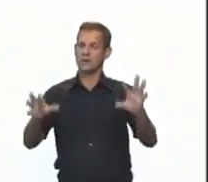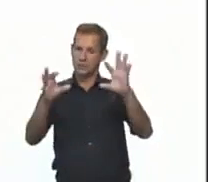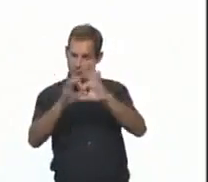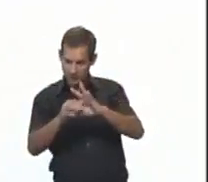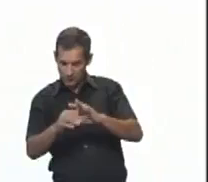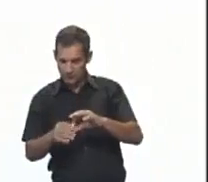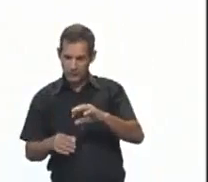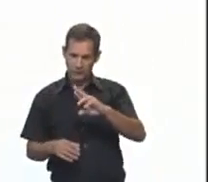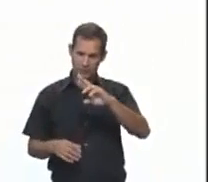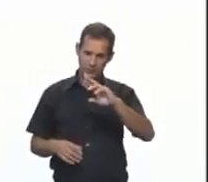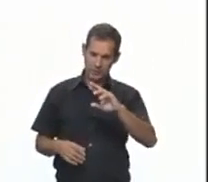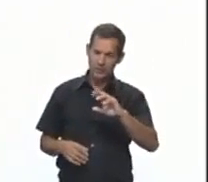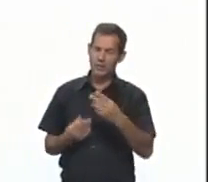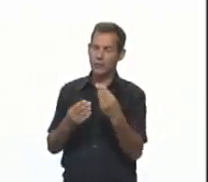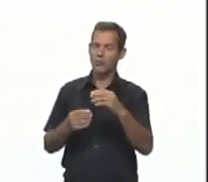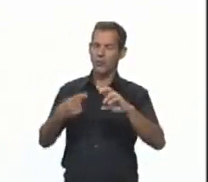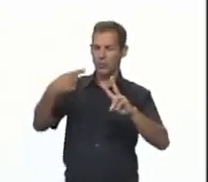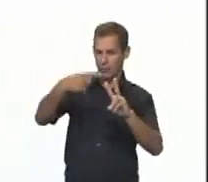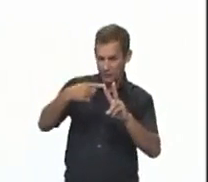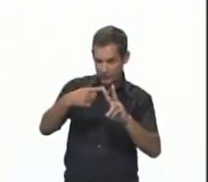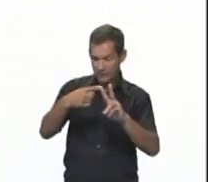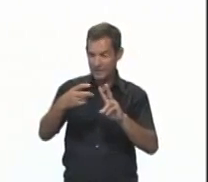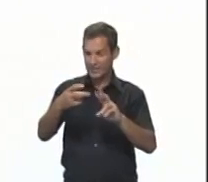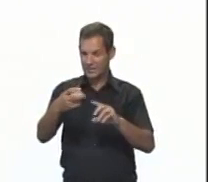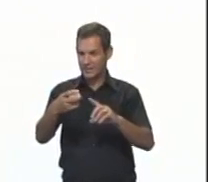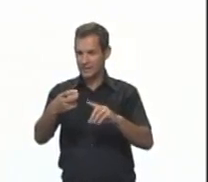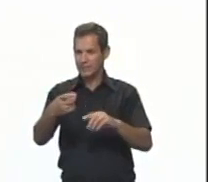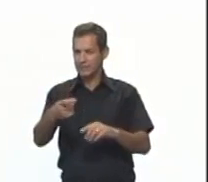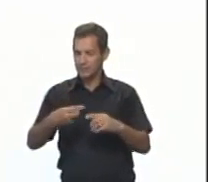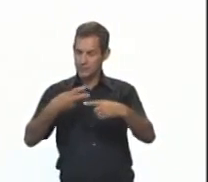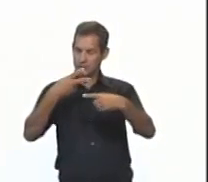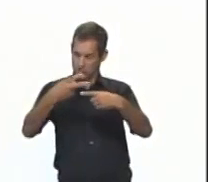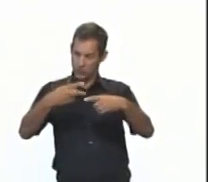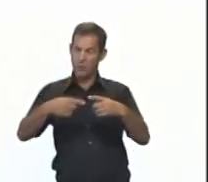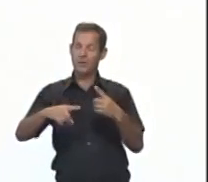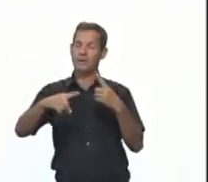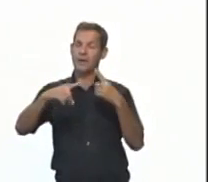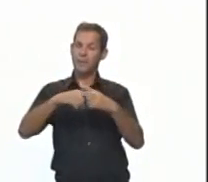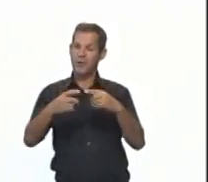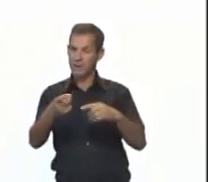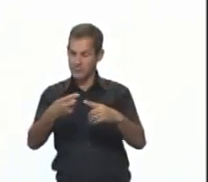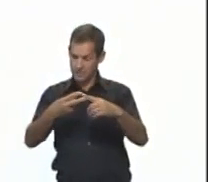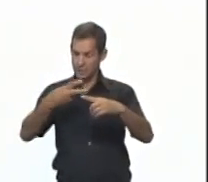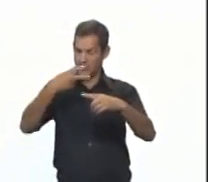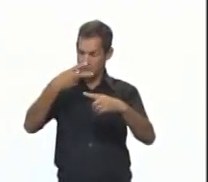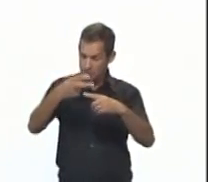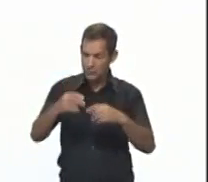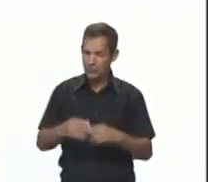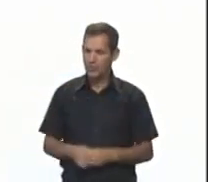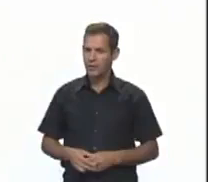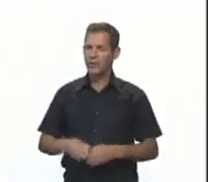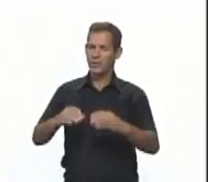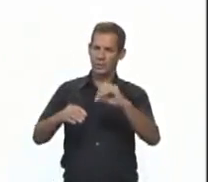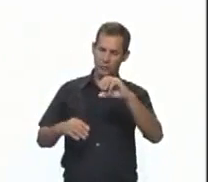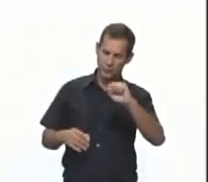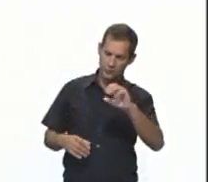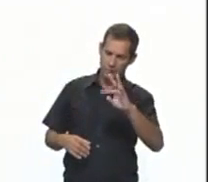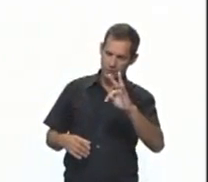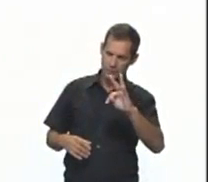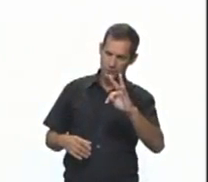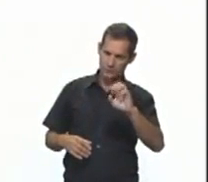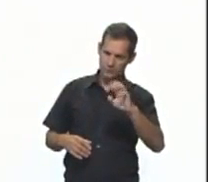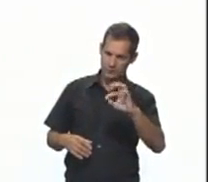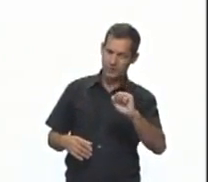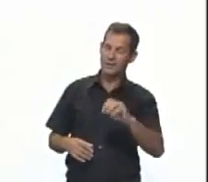relação r é igual a raiz quadrada de x ao quadrado mais y ao quadrado e utilizando a relação cosseno de θ é x sobre